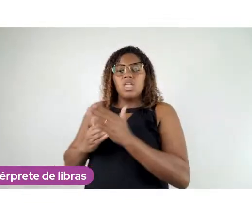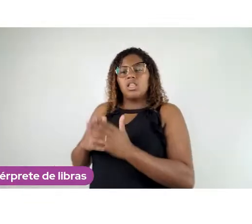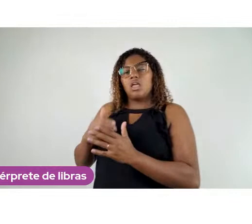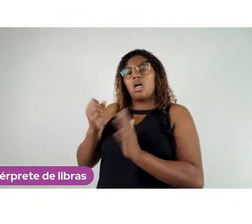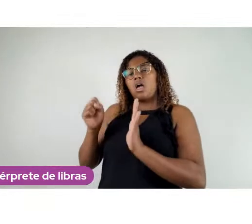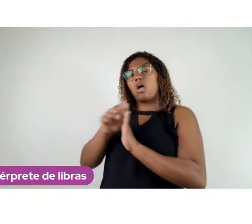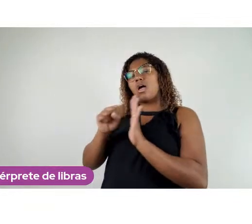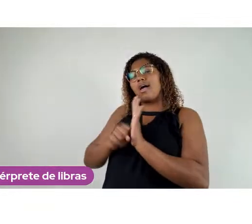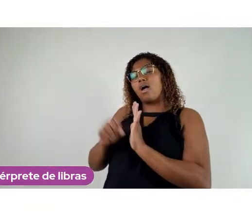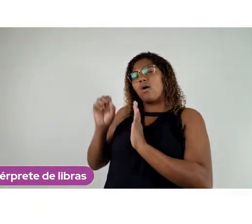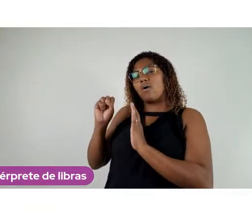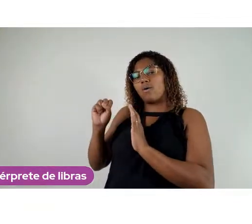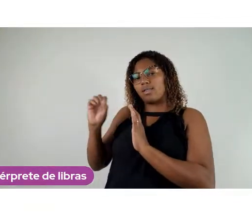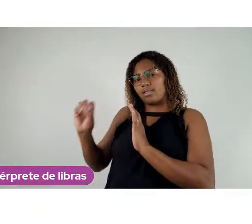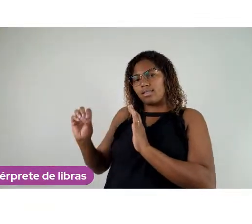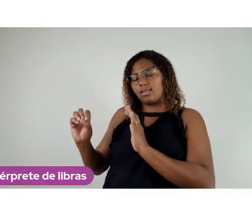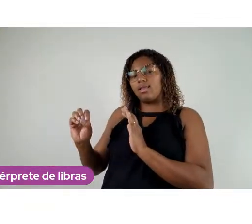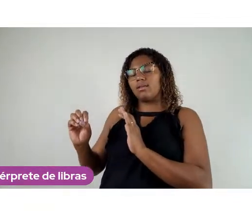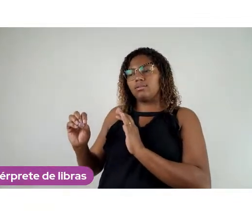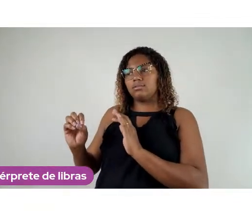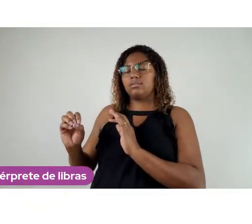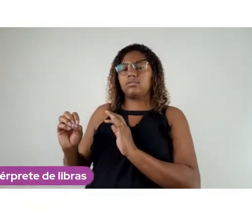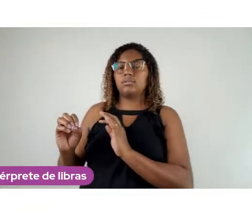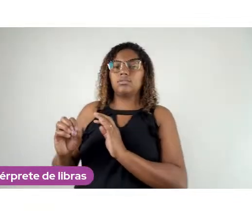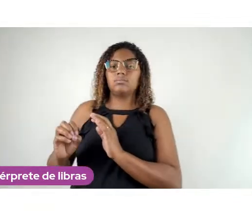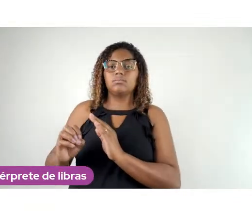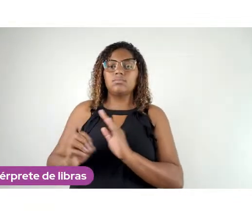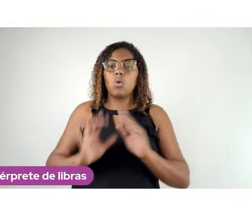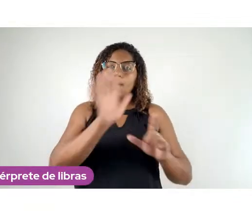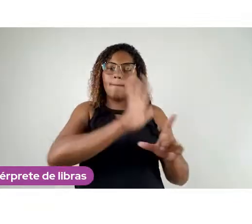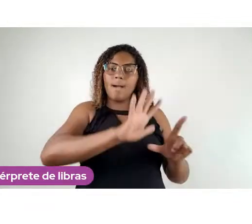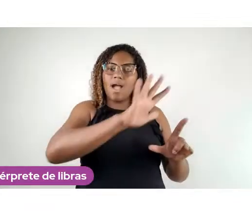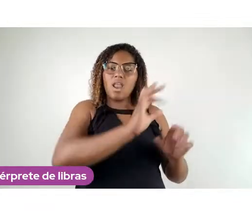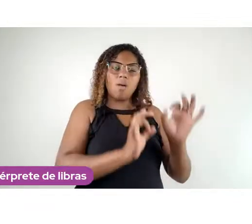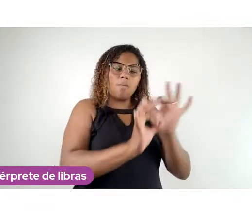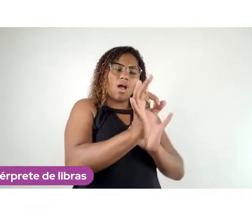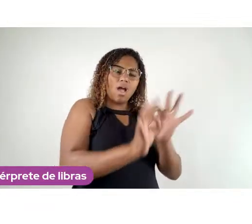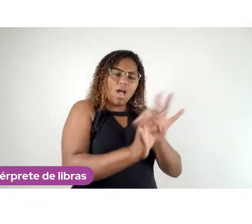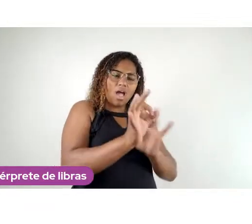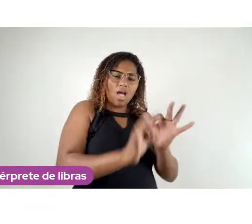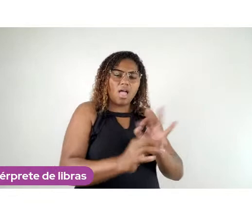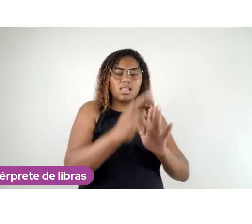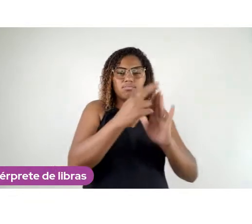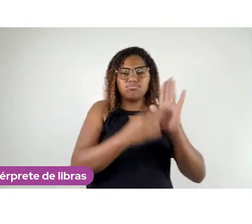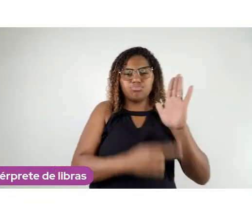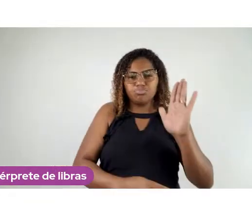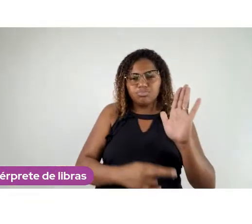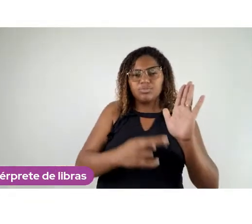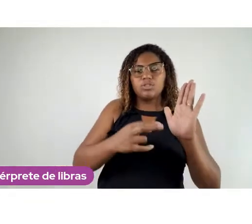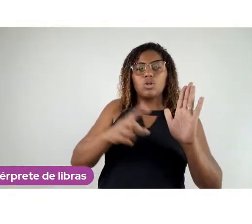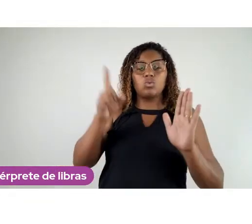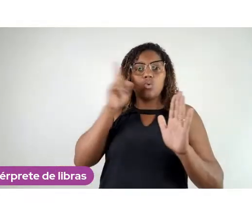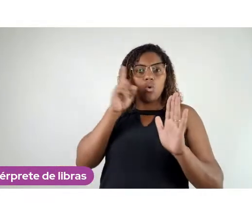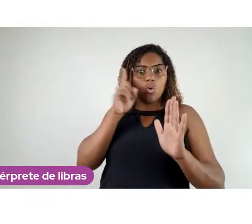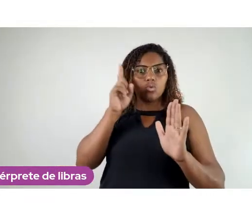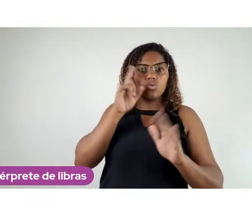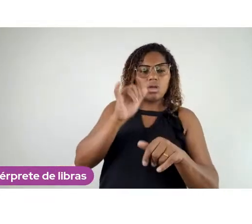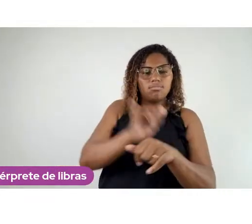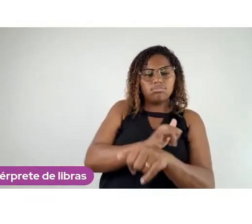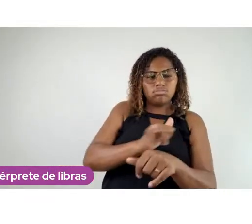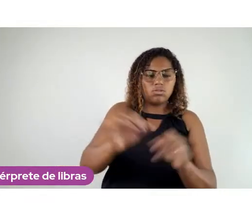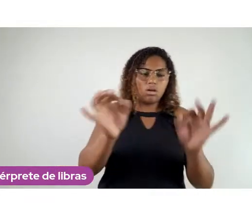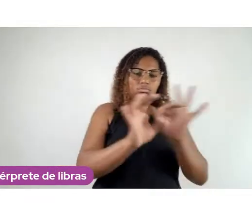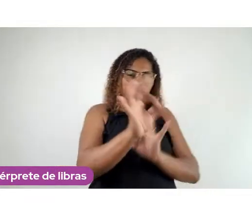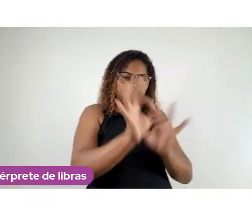de 80, o painel vem preparando relatórios periódicos, né? O mais